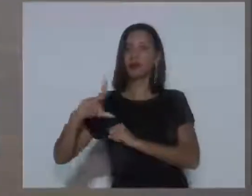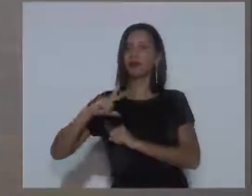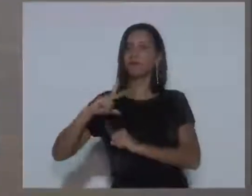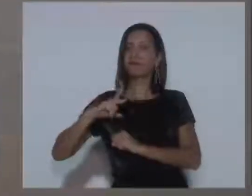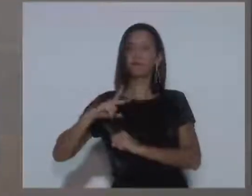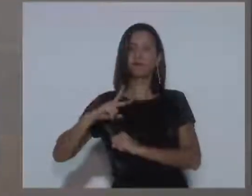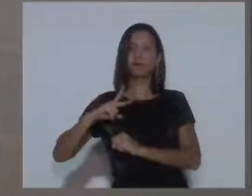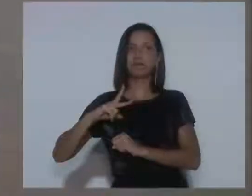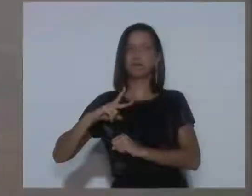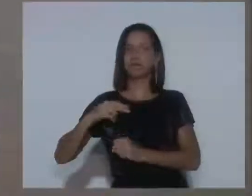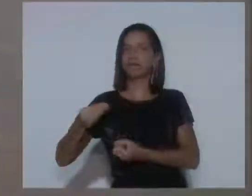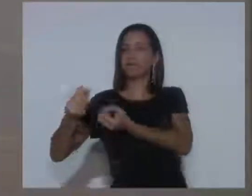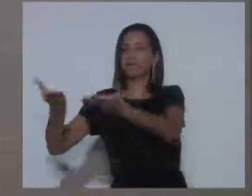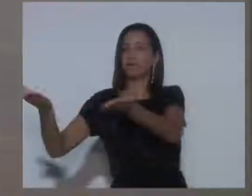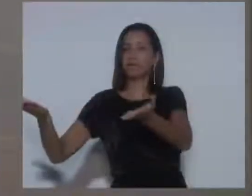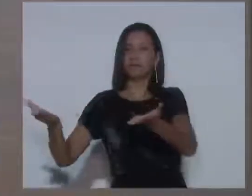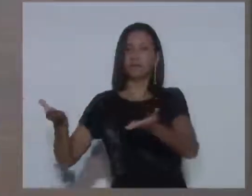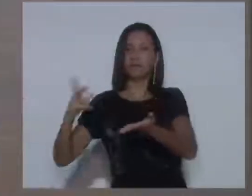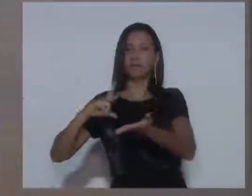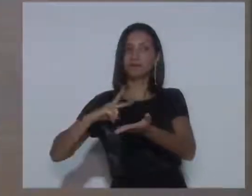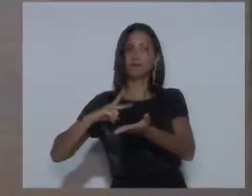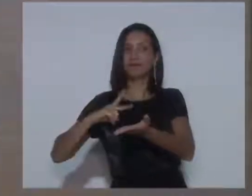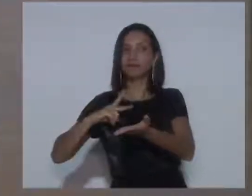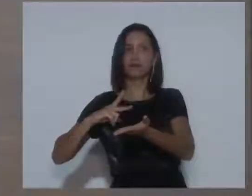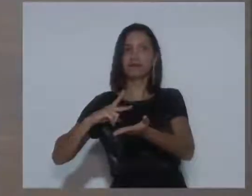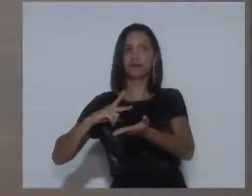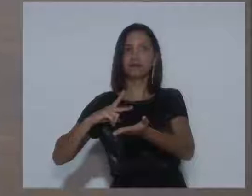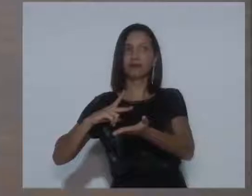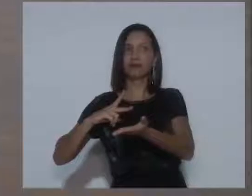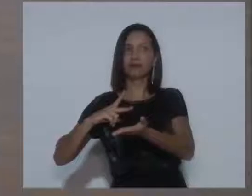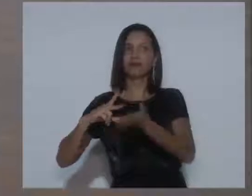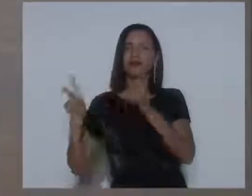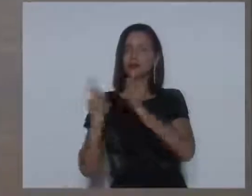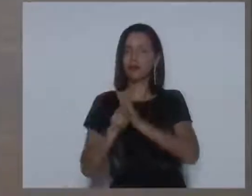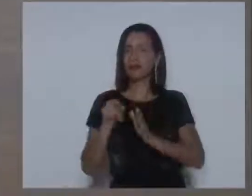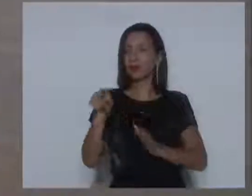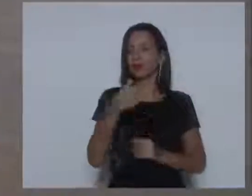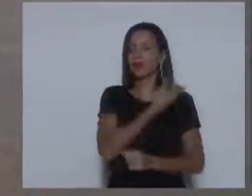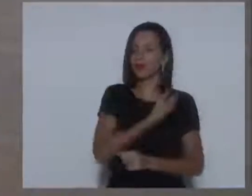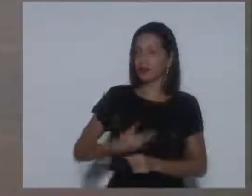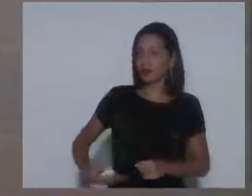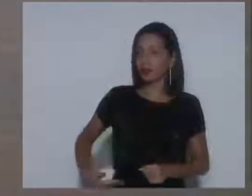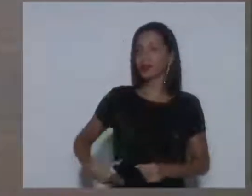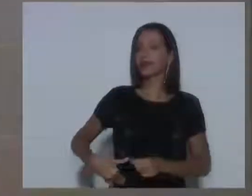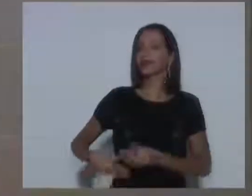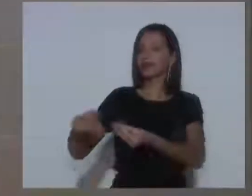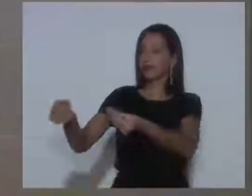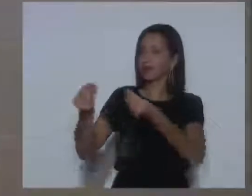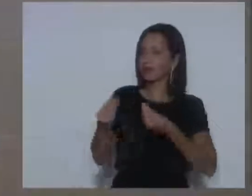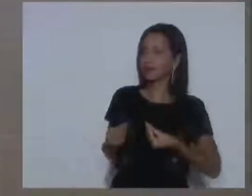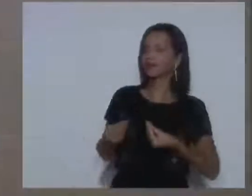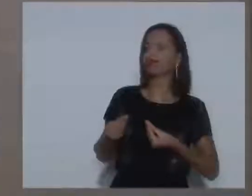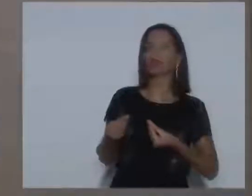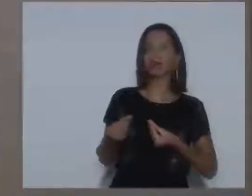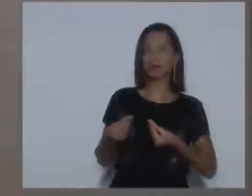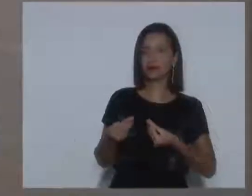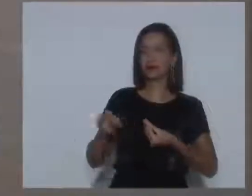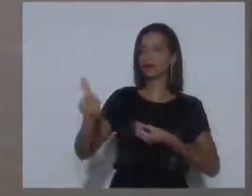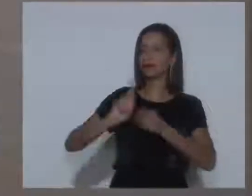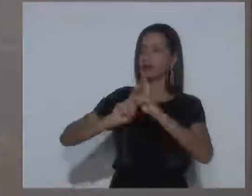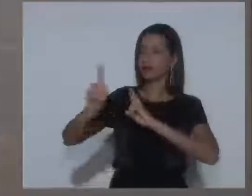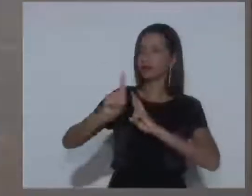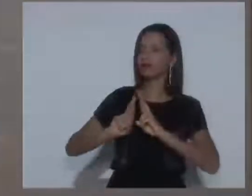que está na mão de grupos privados. Ela é uma autarquia pública que tem que prestar contas, que tem que